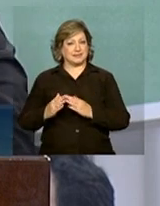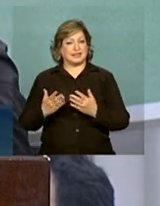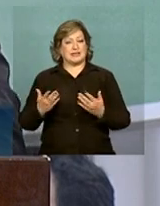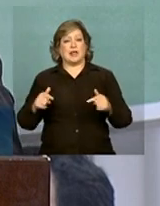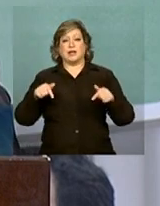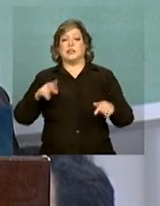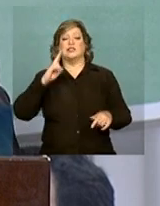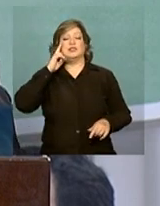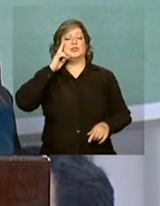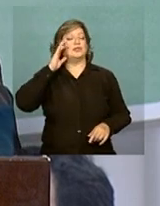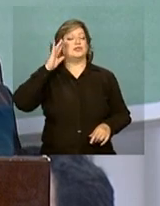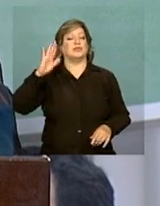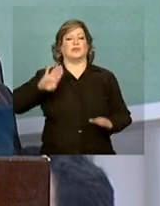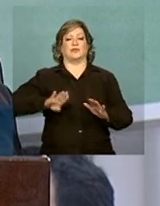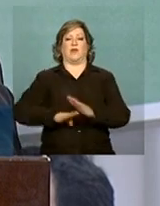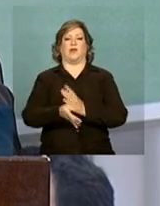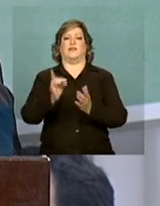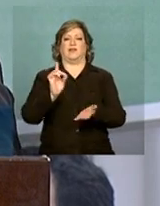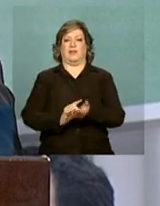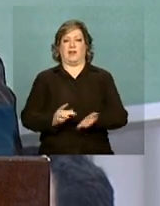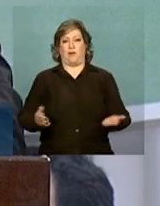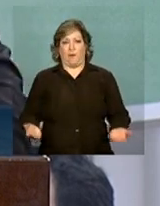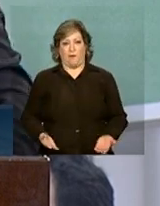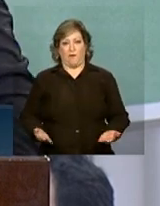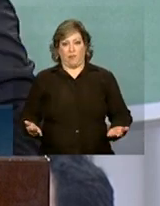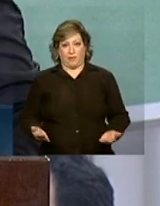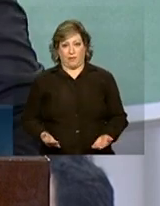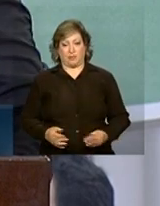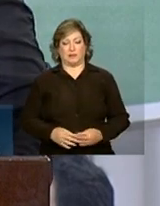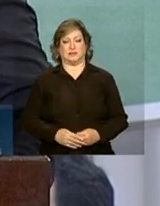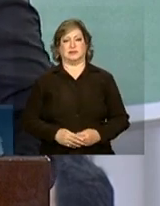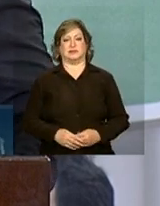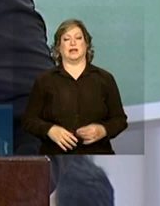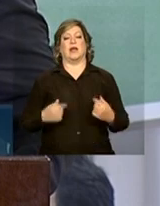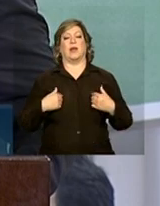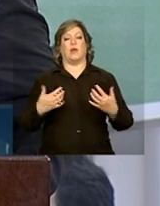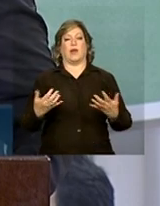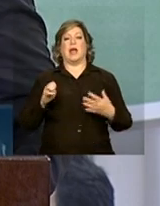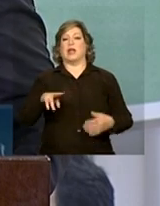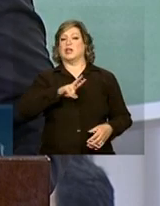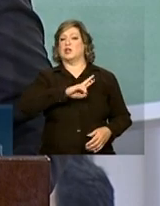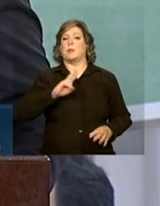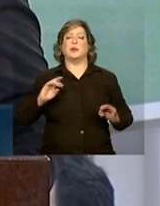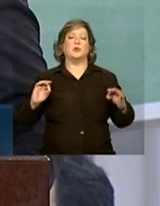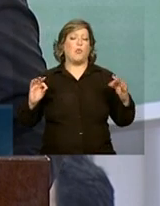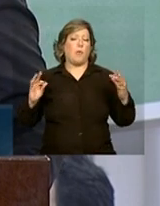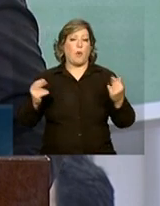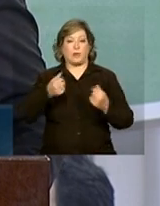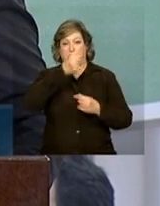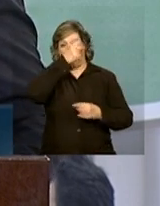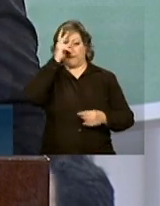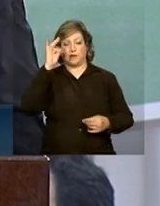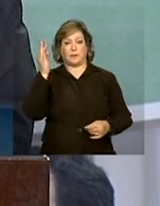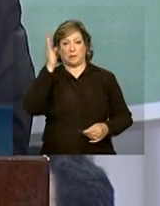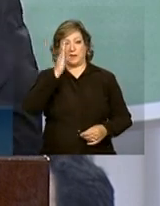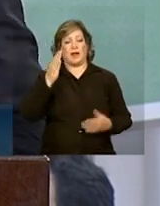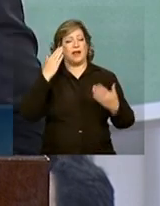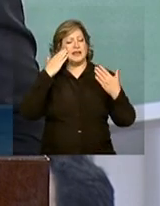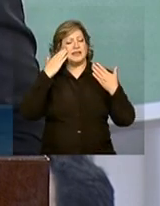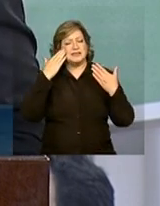era um sonho que se torna realidade hoje. Eu quero, em nome de todos os prefeitos e prefeitas do Brasil,